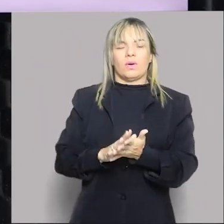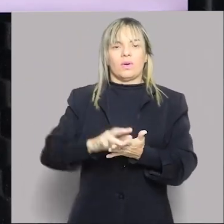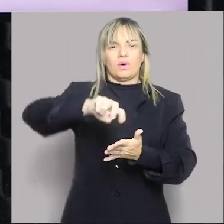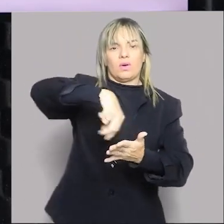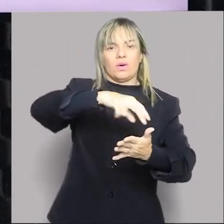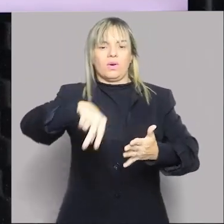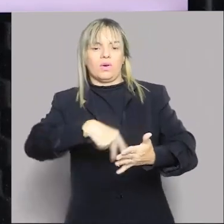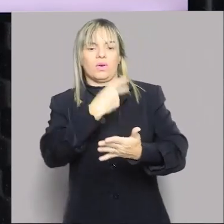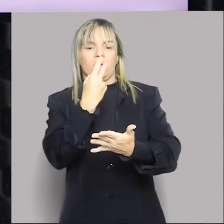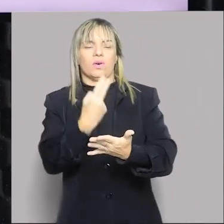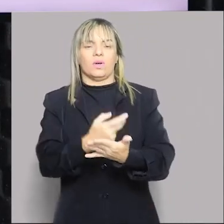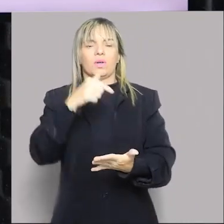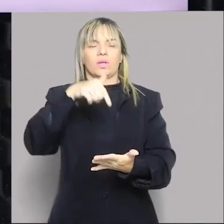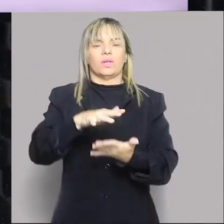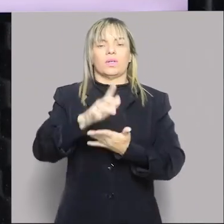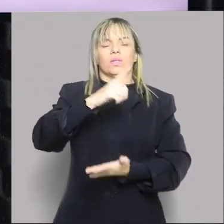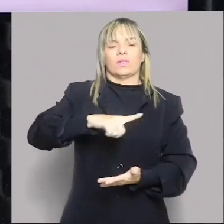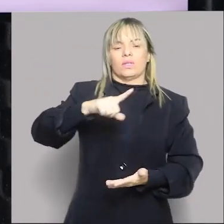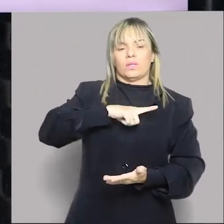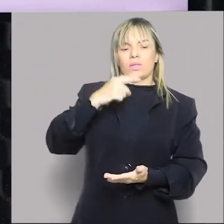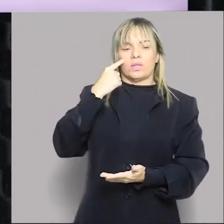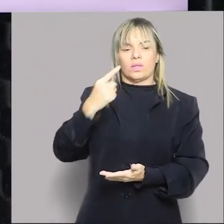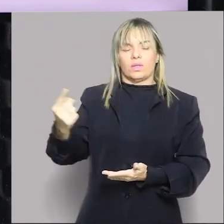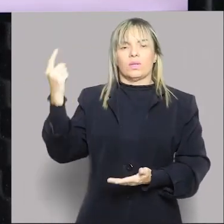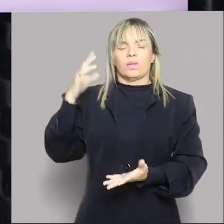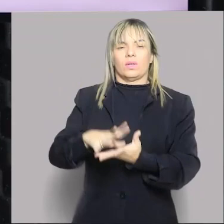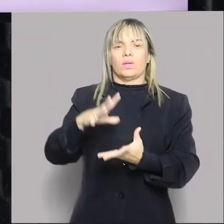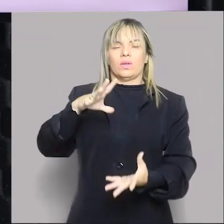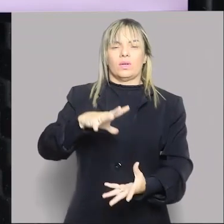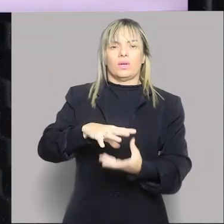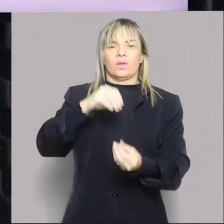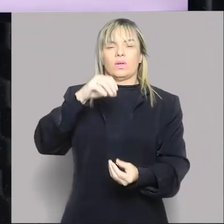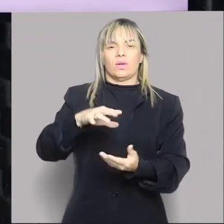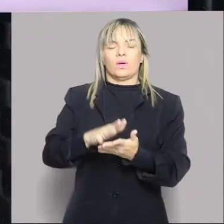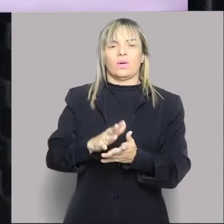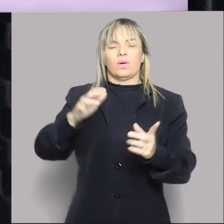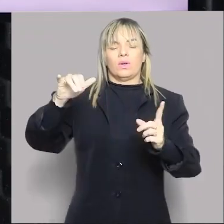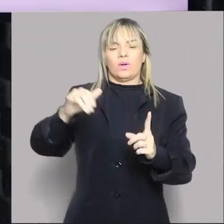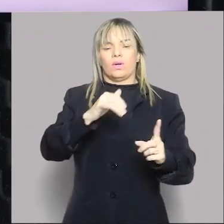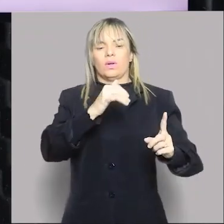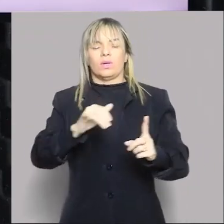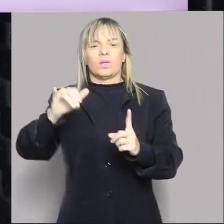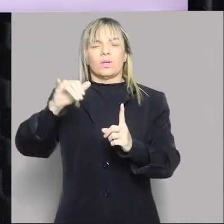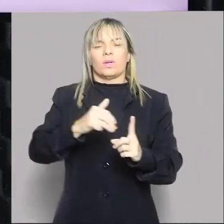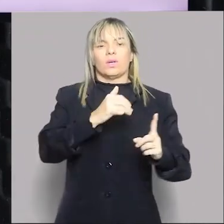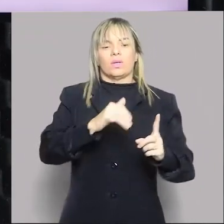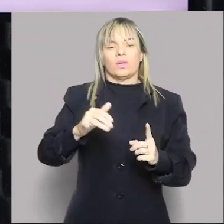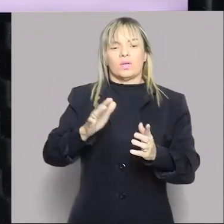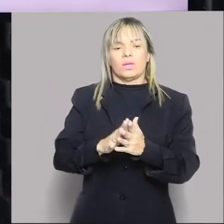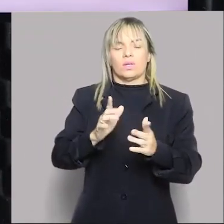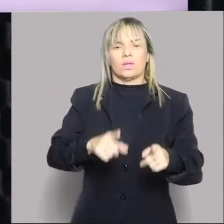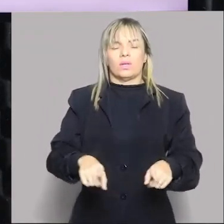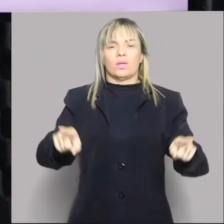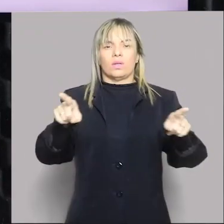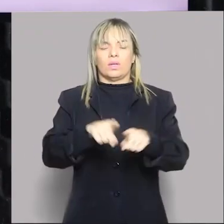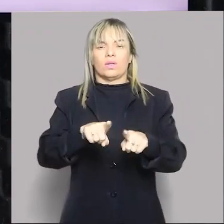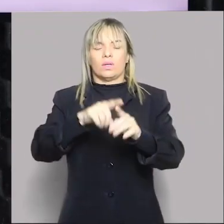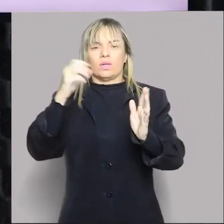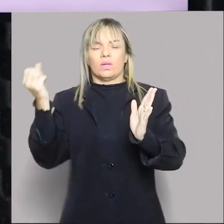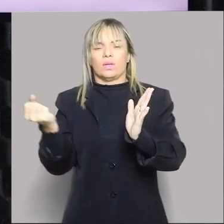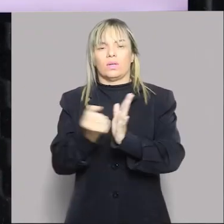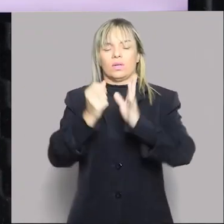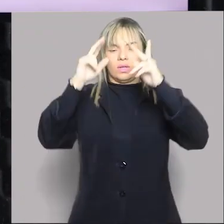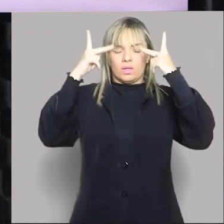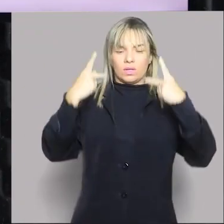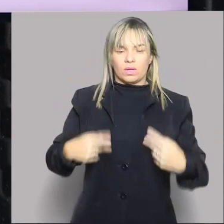mas não é o único. Né? Um exemplo disso é que nós temos o Bumba Meu Boi como patrimônio cultural da humanidade e a dança está presente nele.